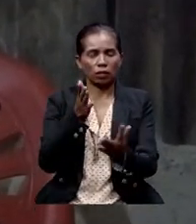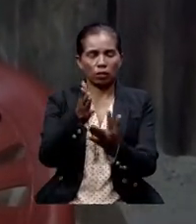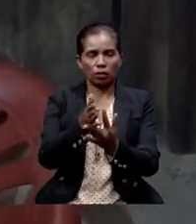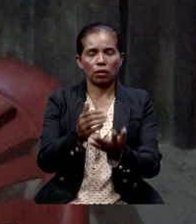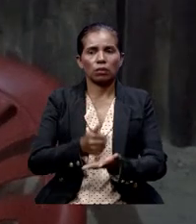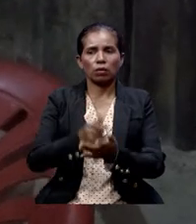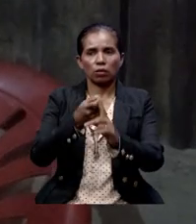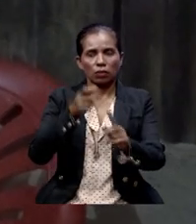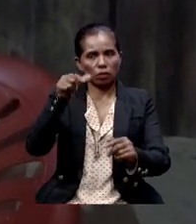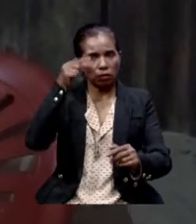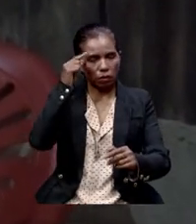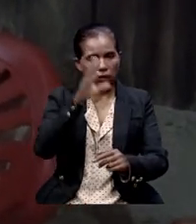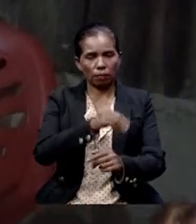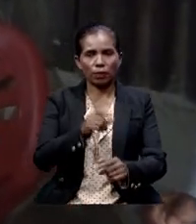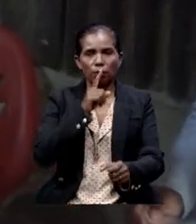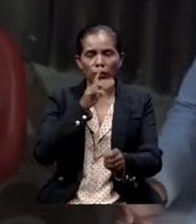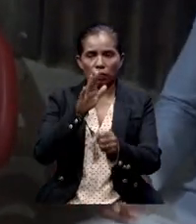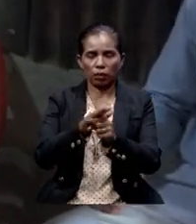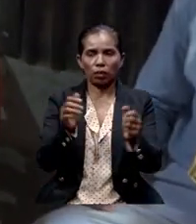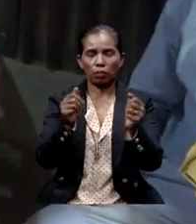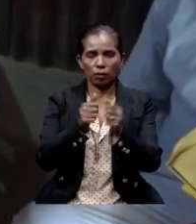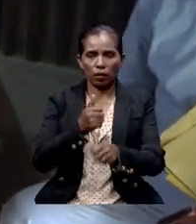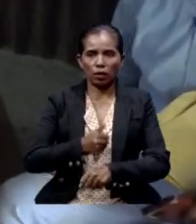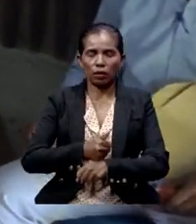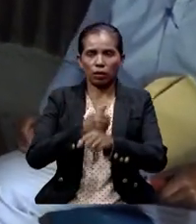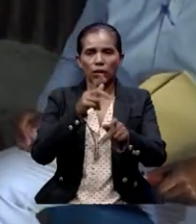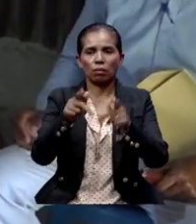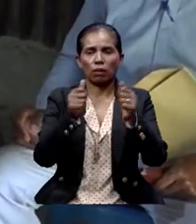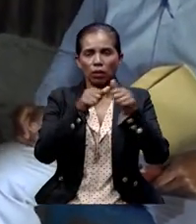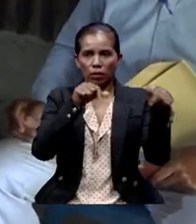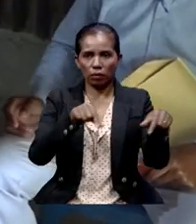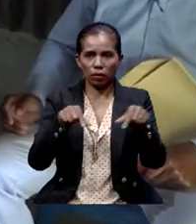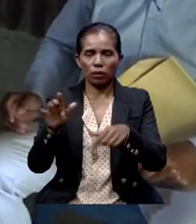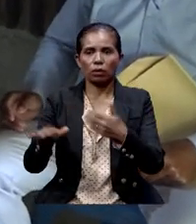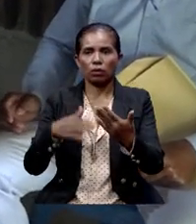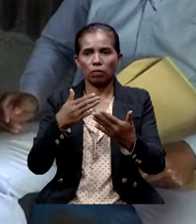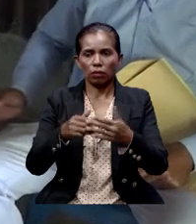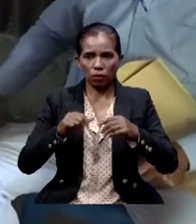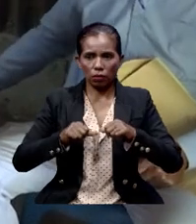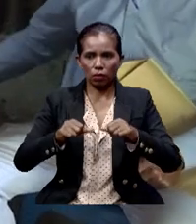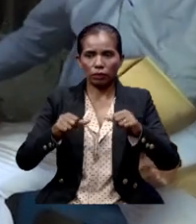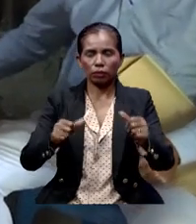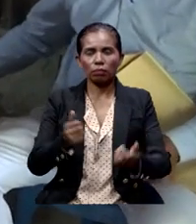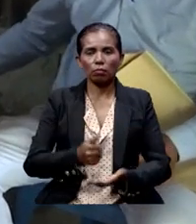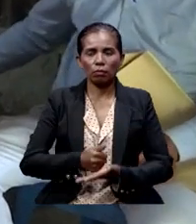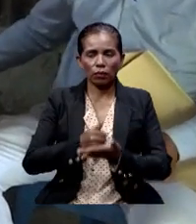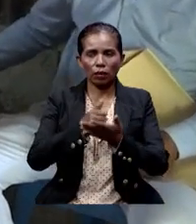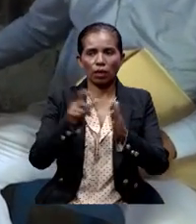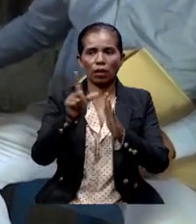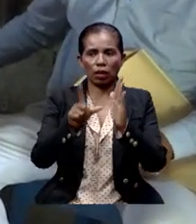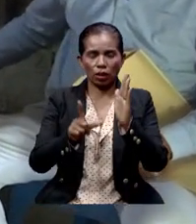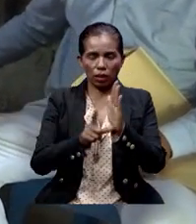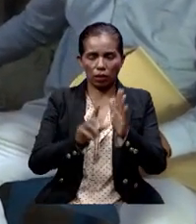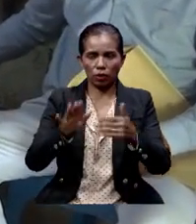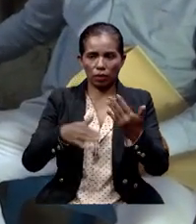gobierno Gaspar Mos promete a tu hamutu ho asociação ema ho deficiência sira ho di continua luta ba alteração lei sira